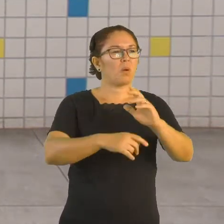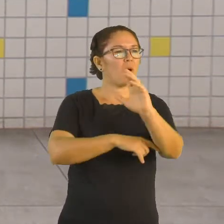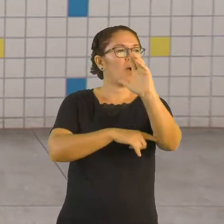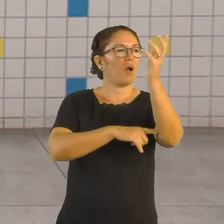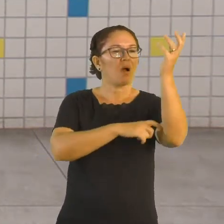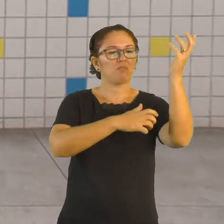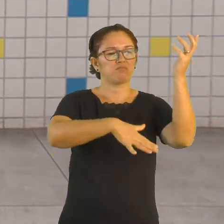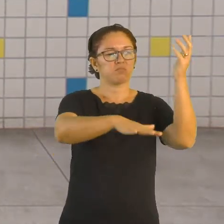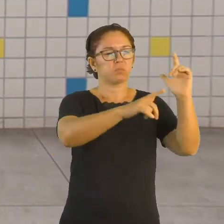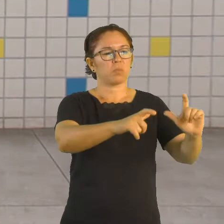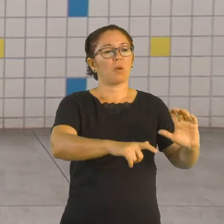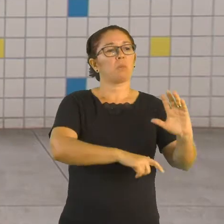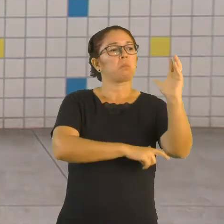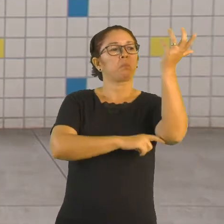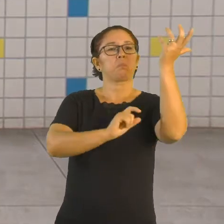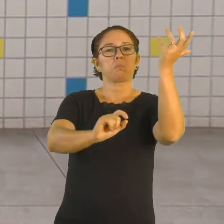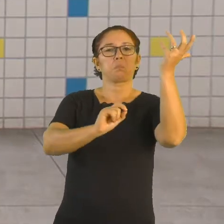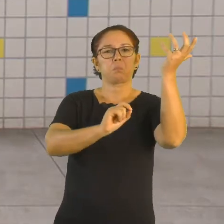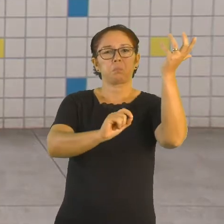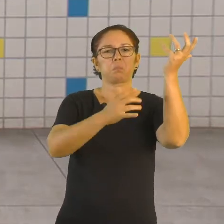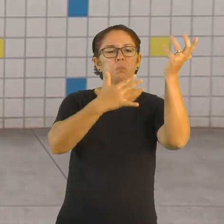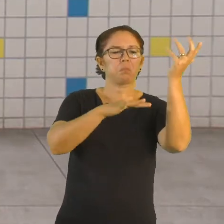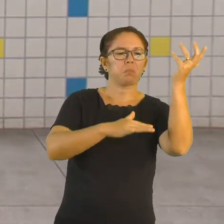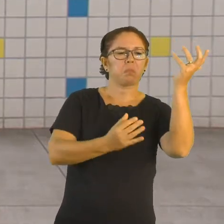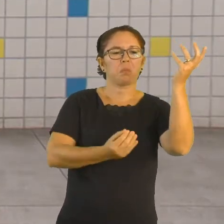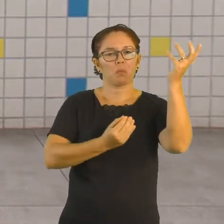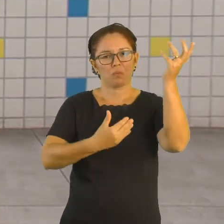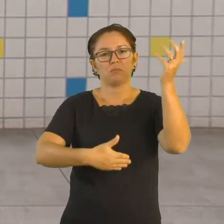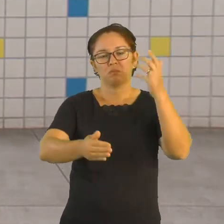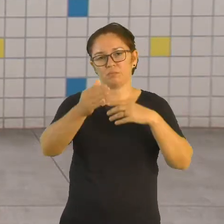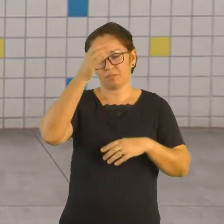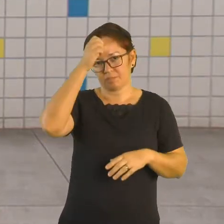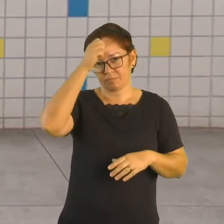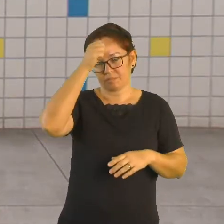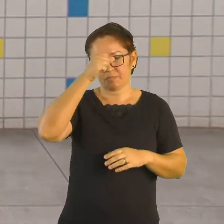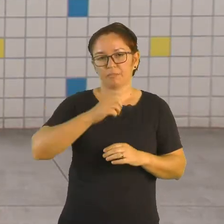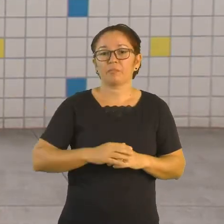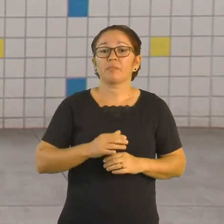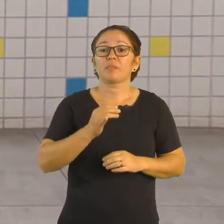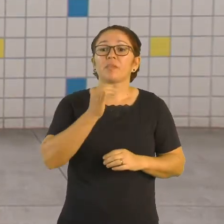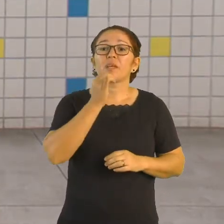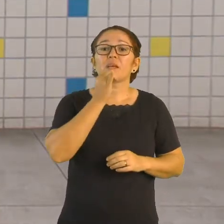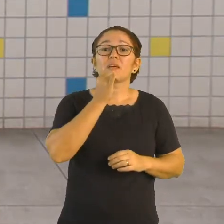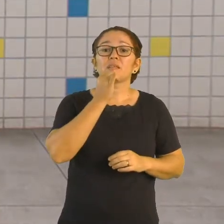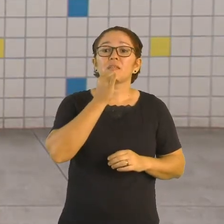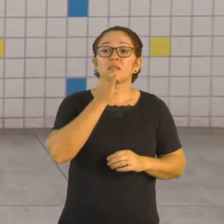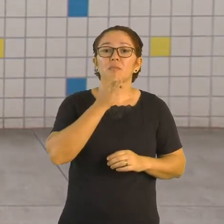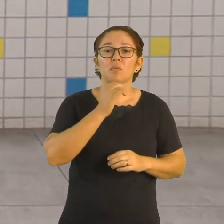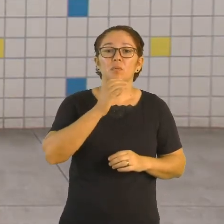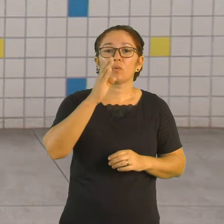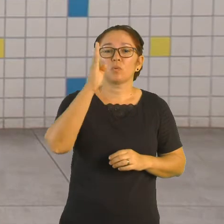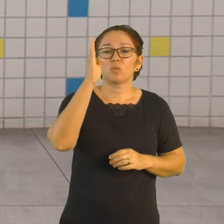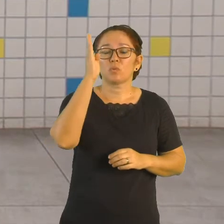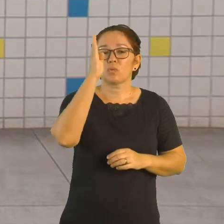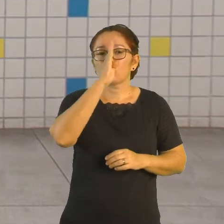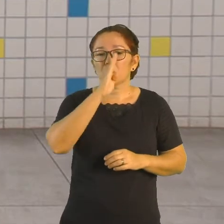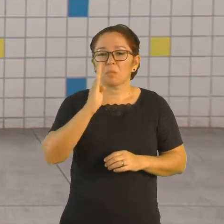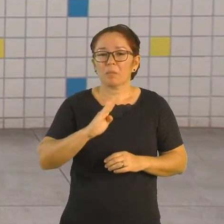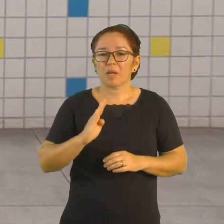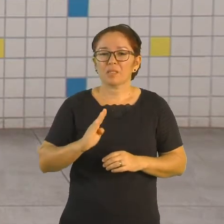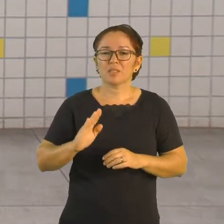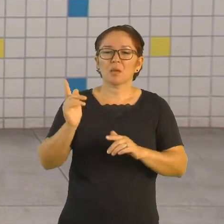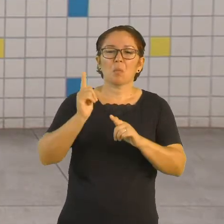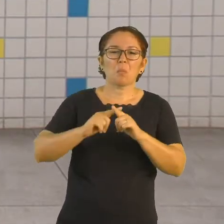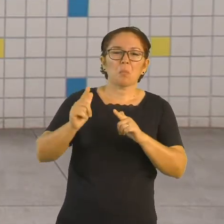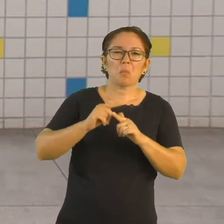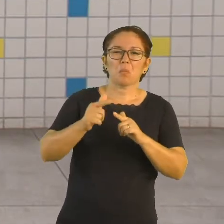brasileira. As regiões mais afetadas pelos problemas sociais são o norte e o nordeste